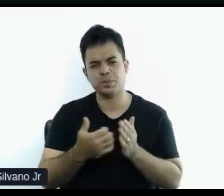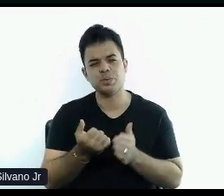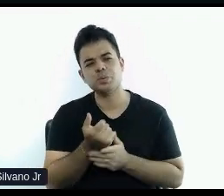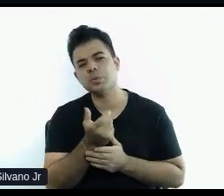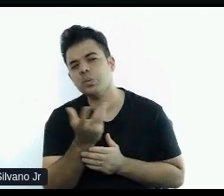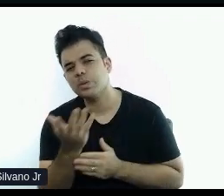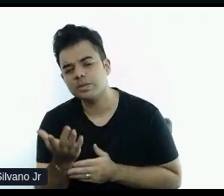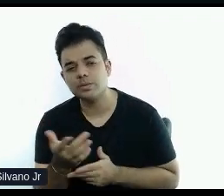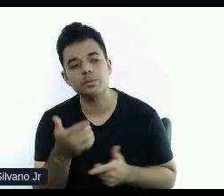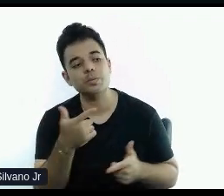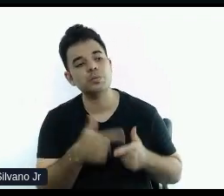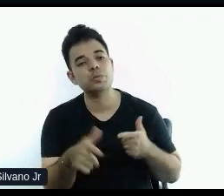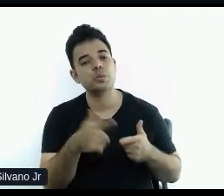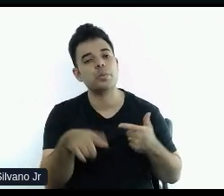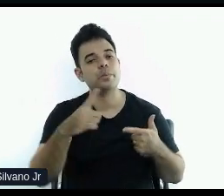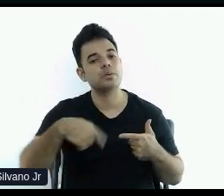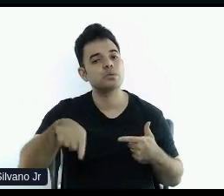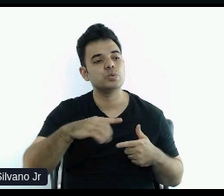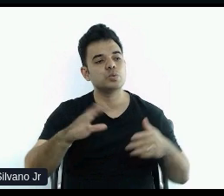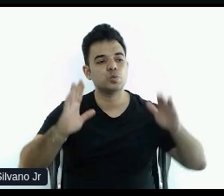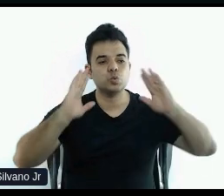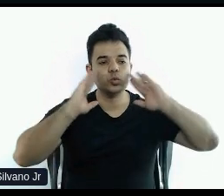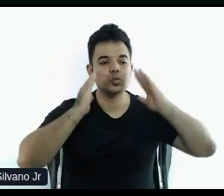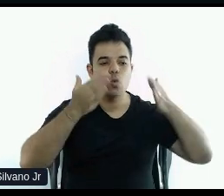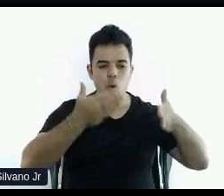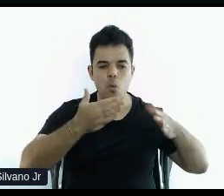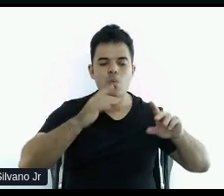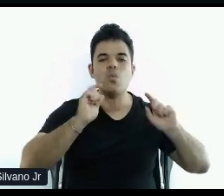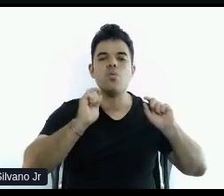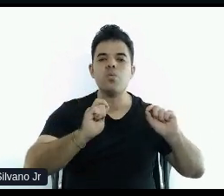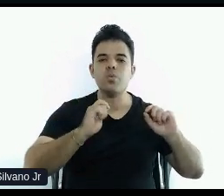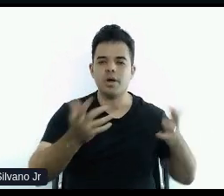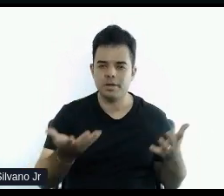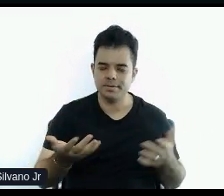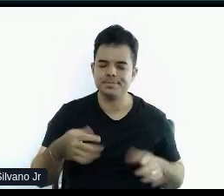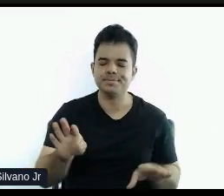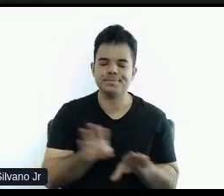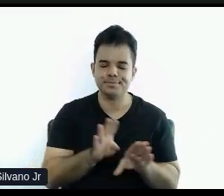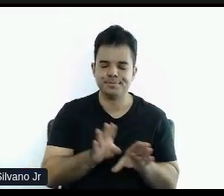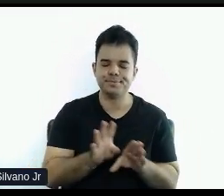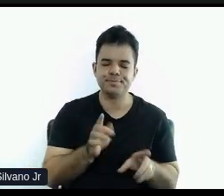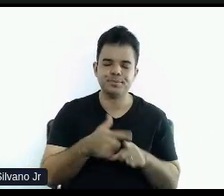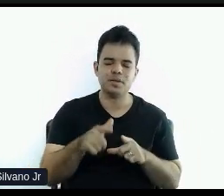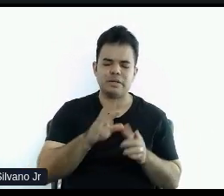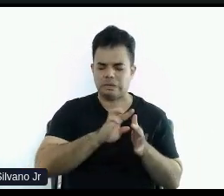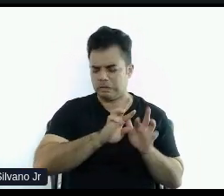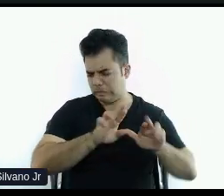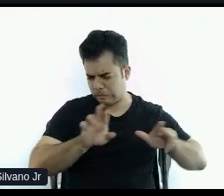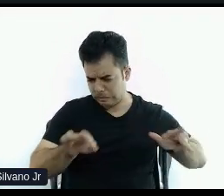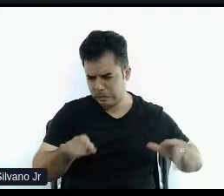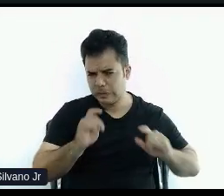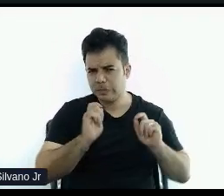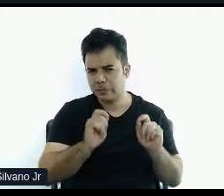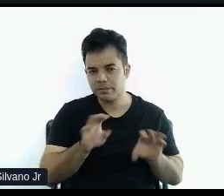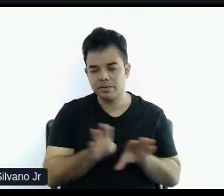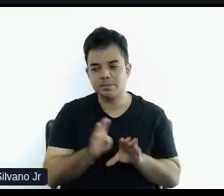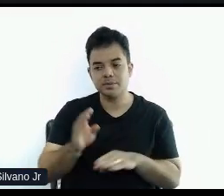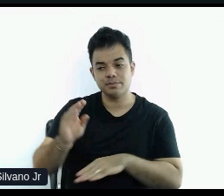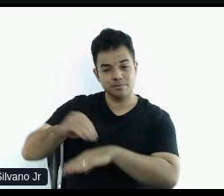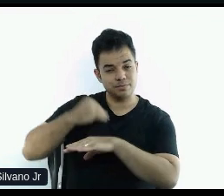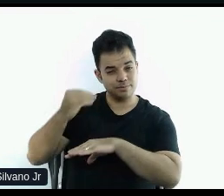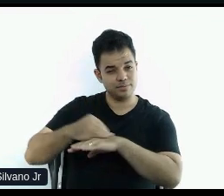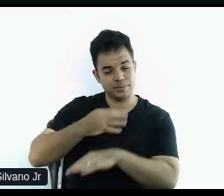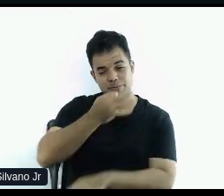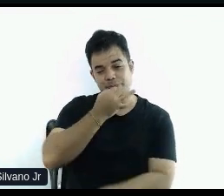está olhando, né? O que aquilo de fato afeta, e depois a gente considera as sugestões. Então, como